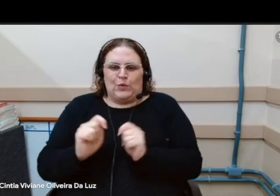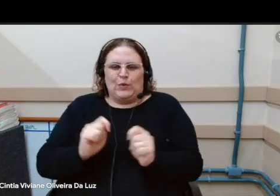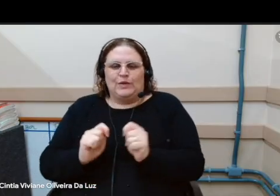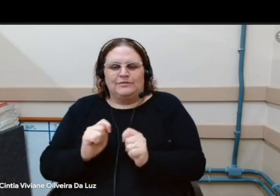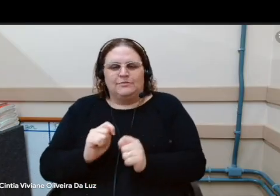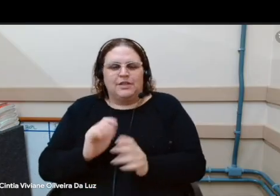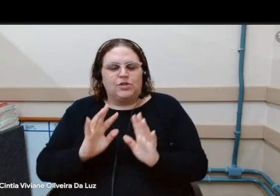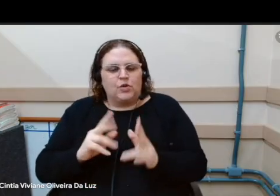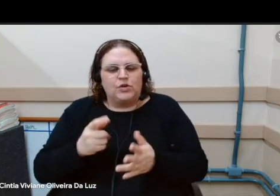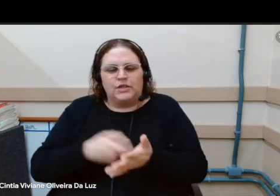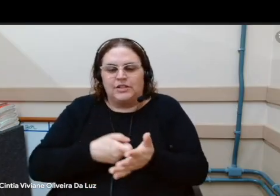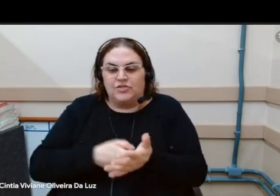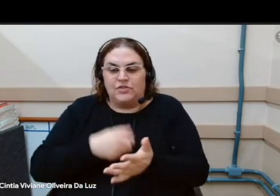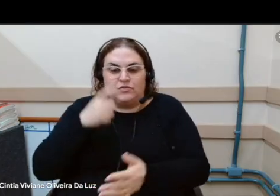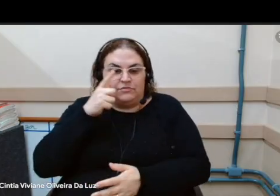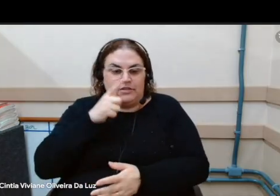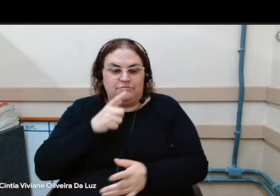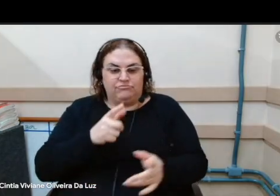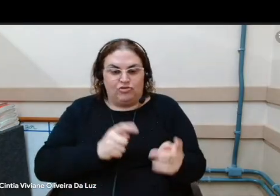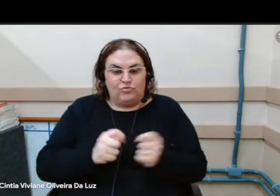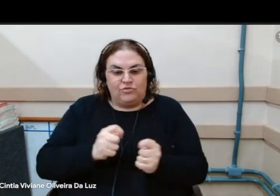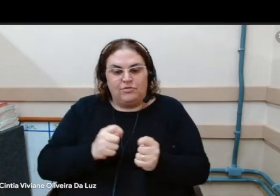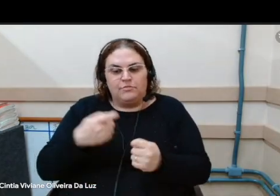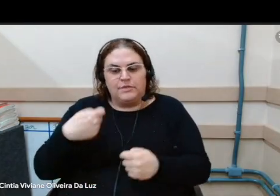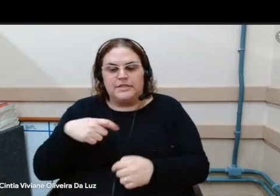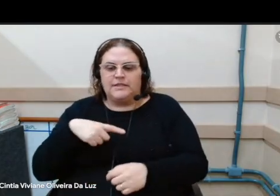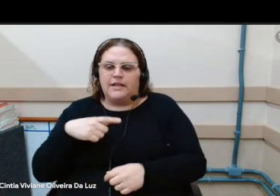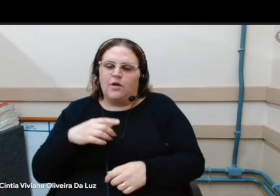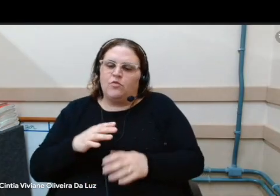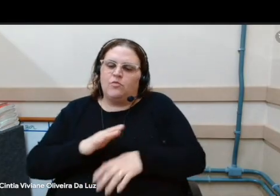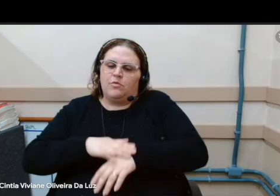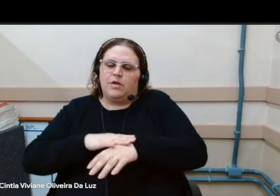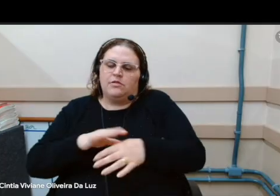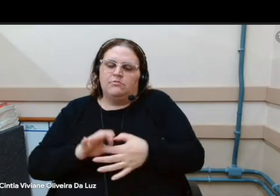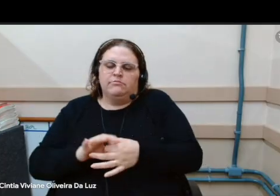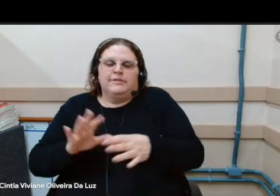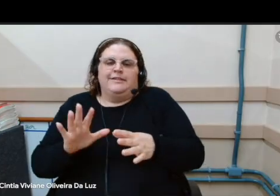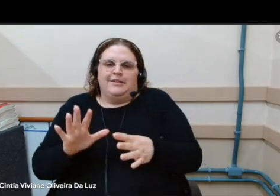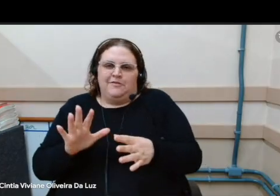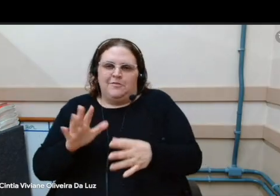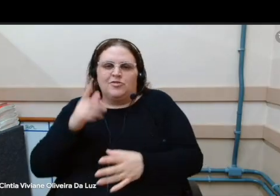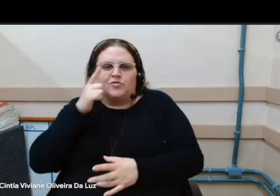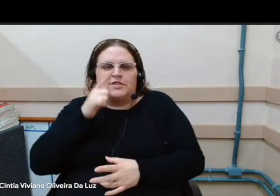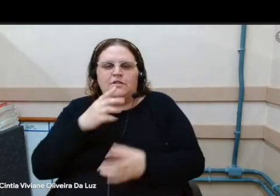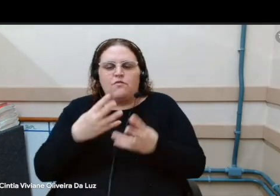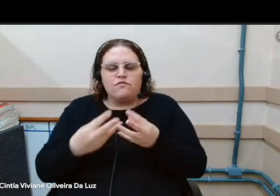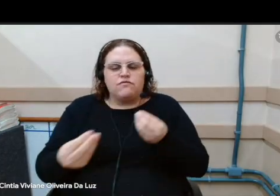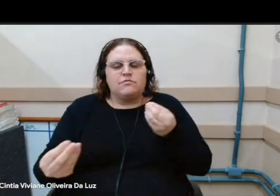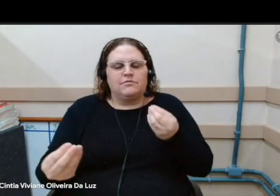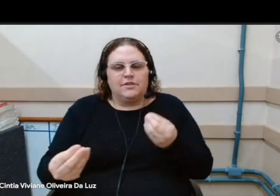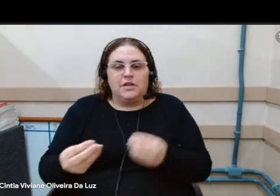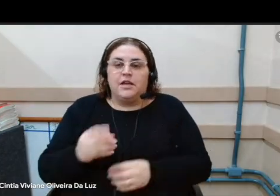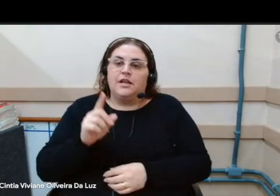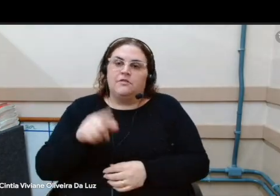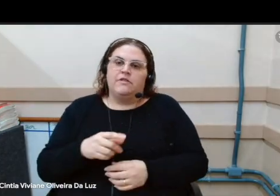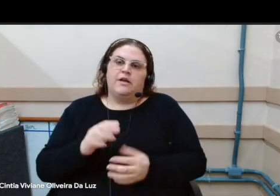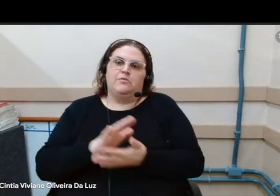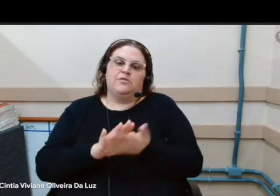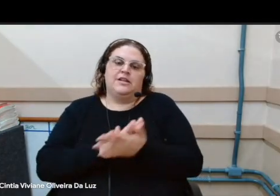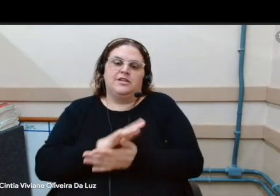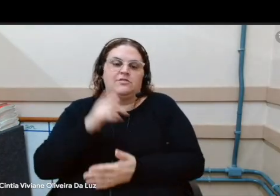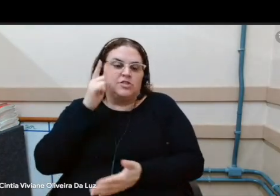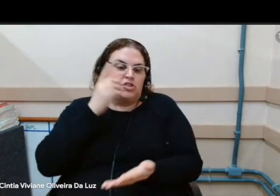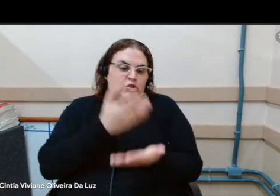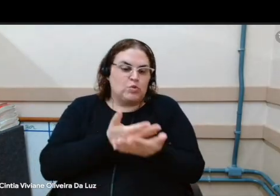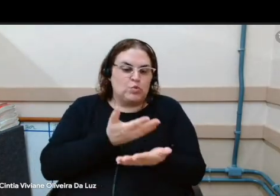controle há uma brecha de escape e não é à toa que quando a gente estuda a história da dança por